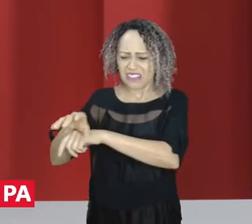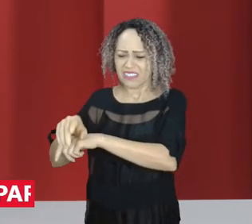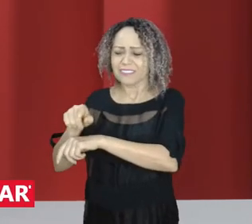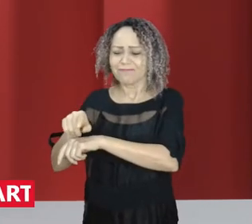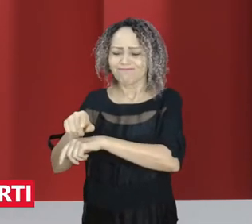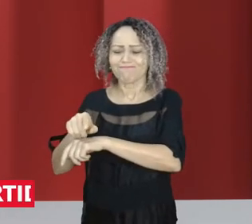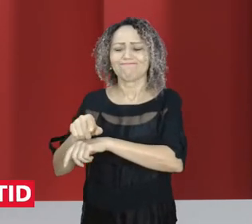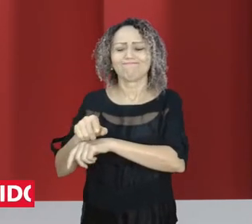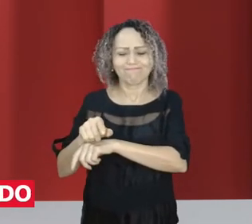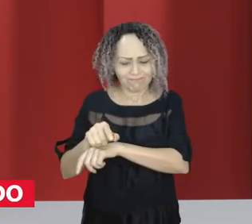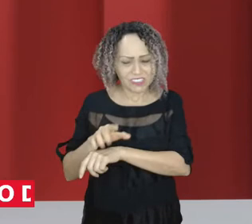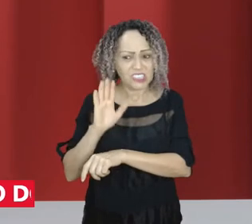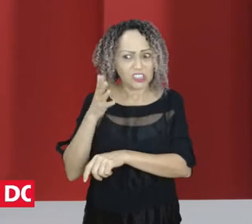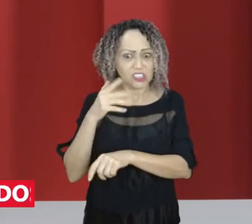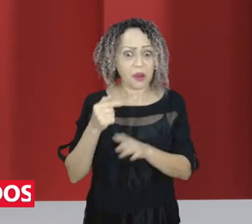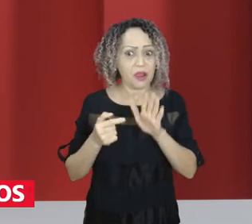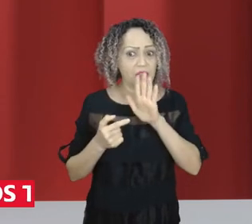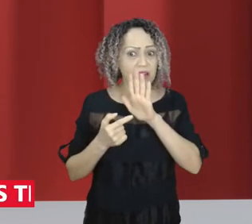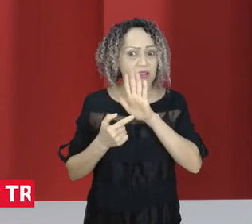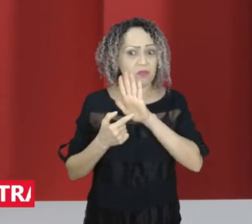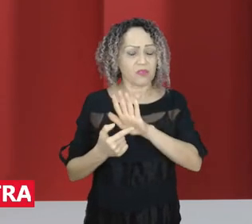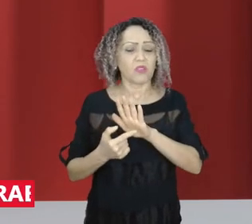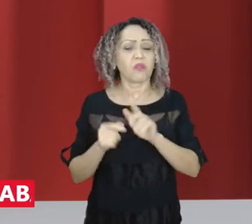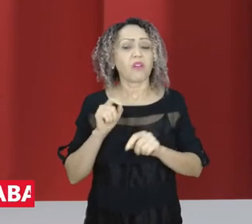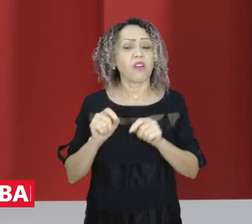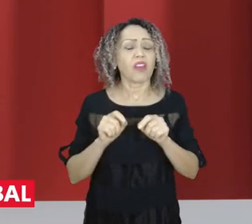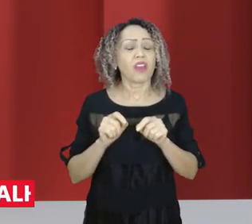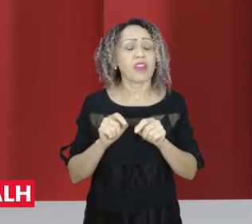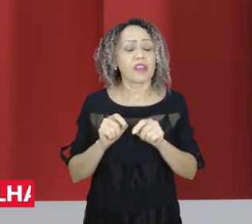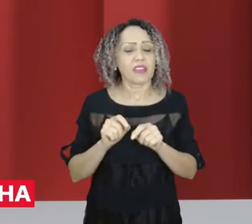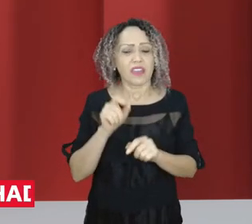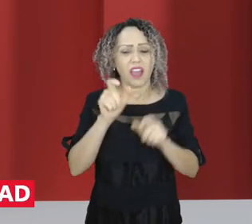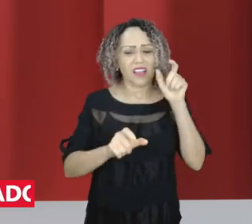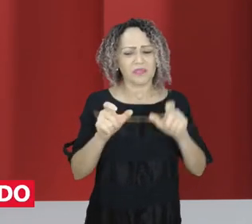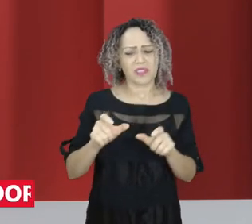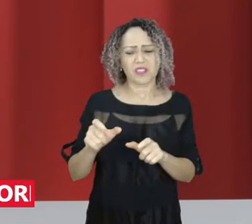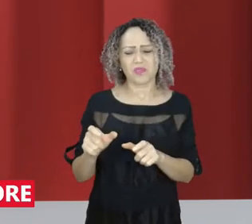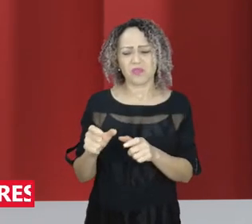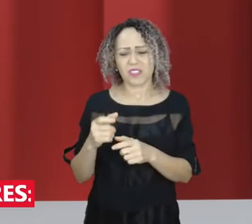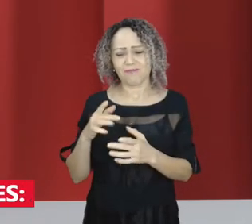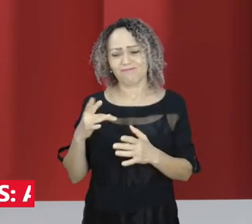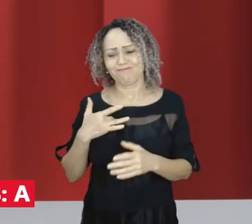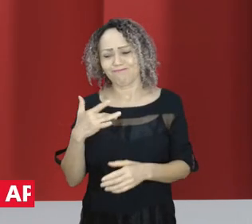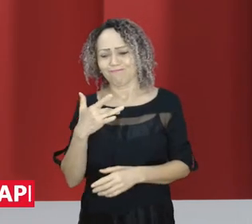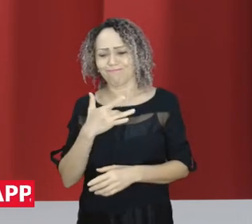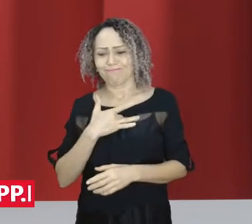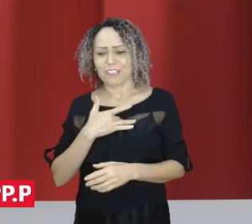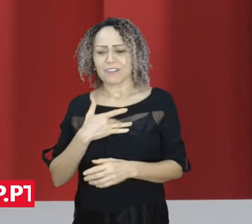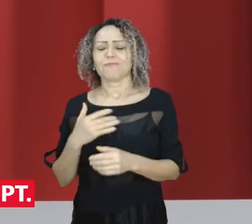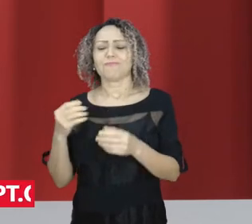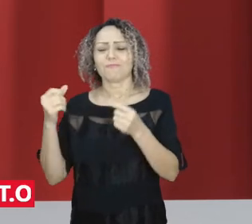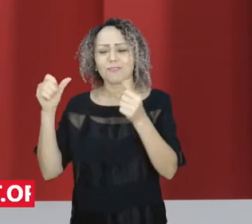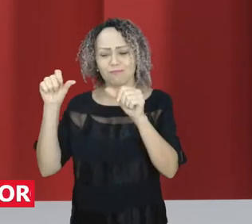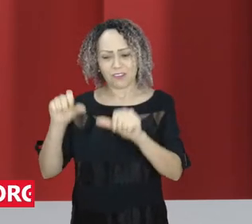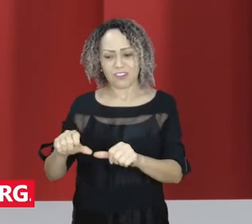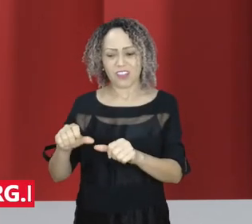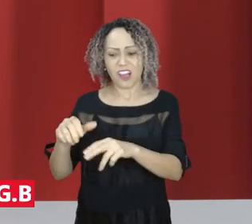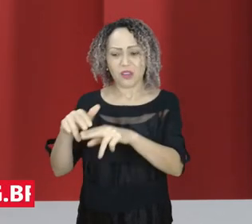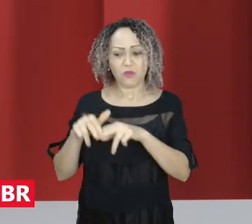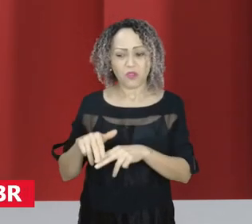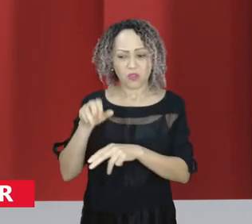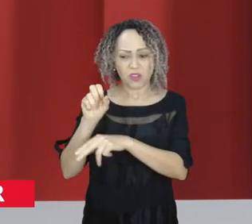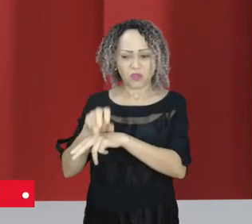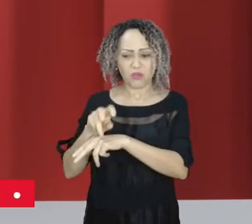aí enlouquecido de agrotóxicos e um governo que cada dia libera mais produtos danosos para a saúde da